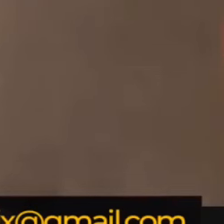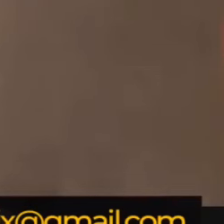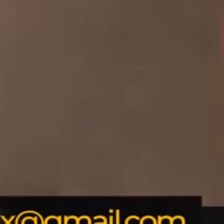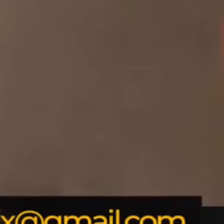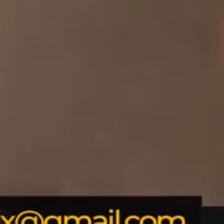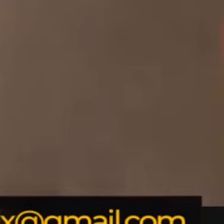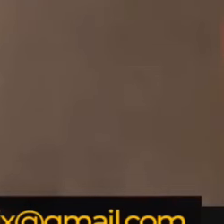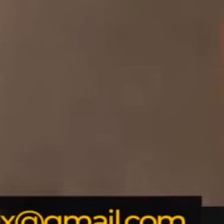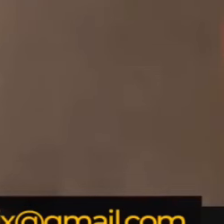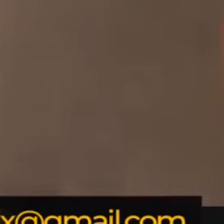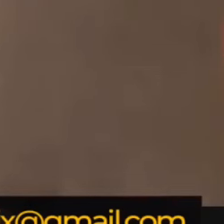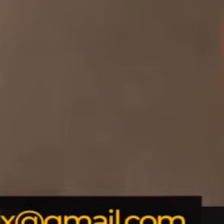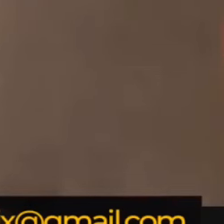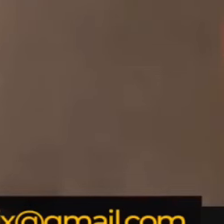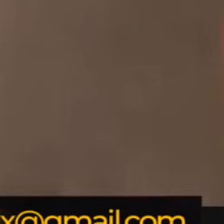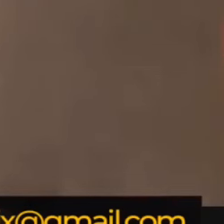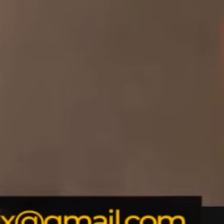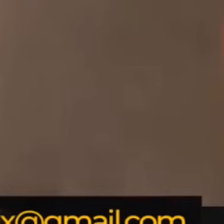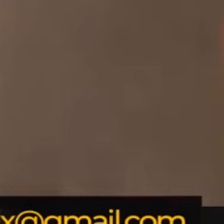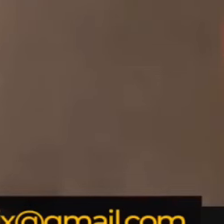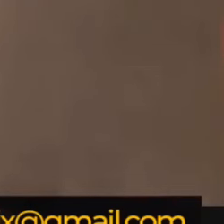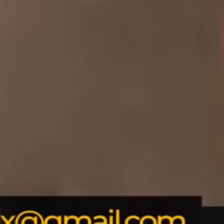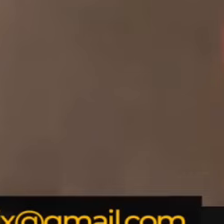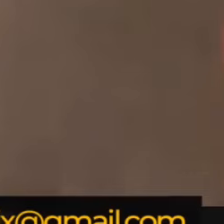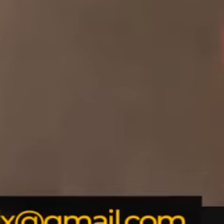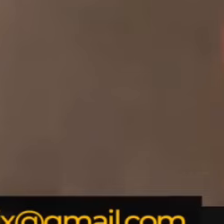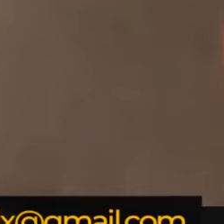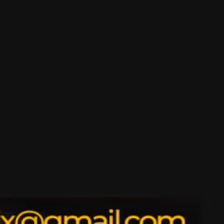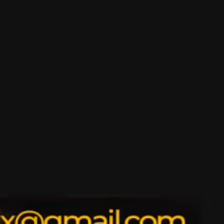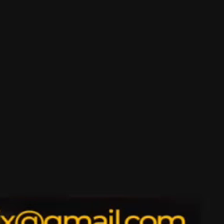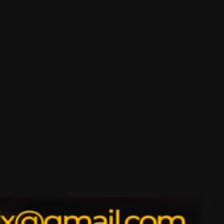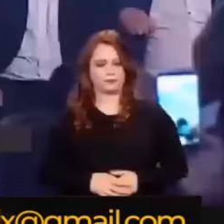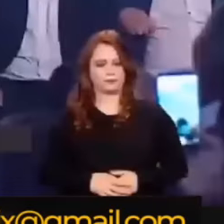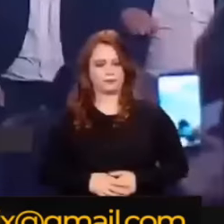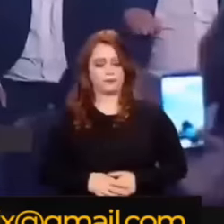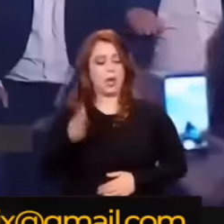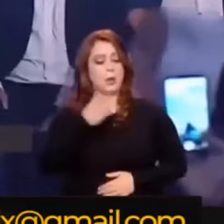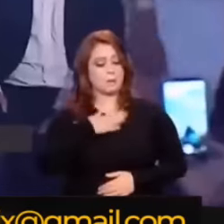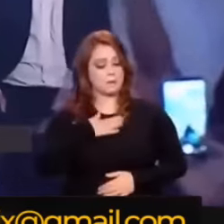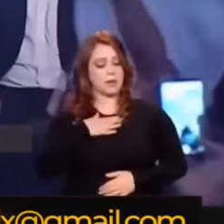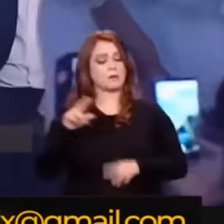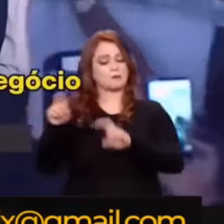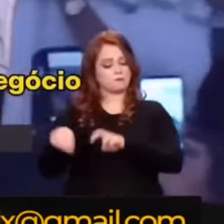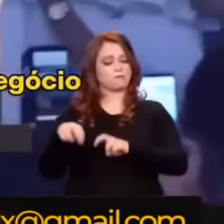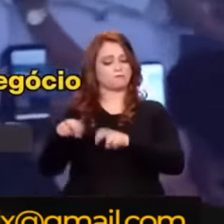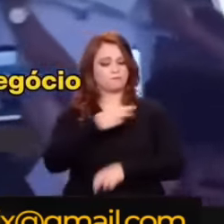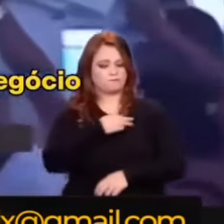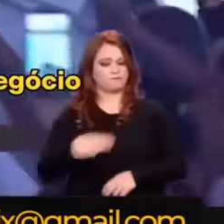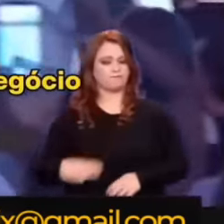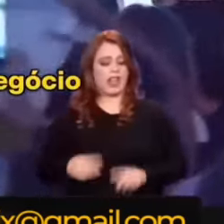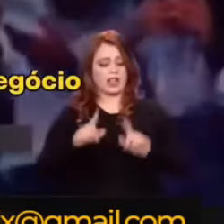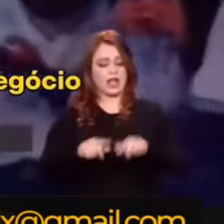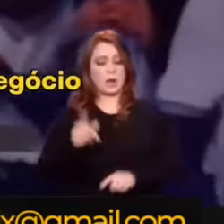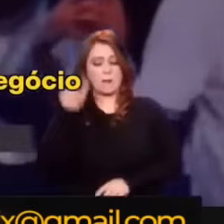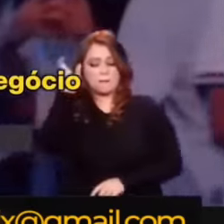Pessoal, esse aqui foi quando o Lula foi pra Bahia, tá? O Lula, aqui o Lula fala o Da seguinte, ó. agricultura, Não, não tem que é uma problema. pessoa